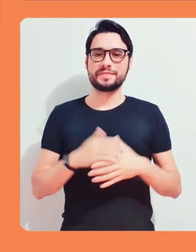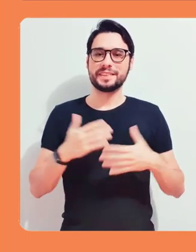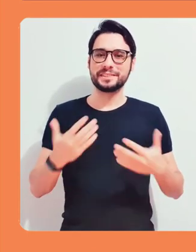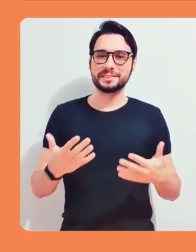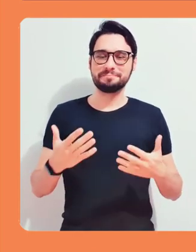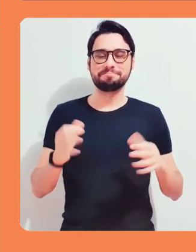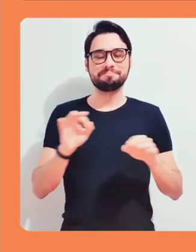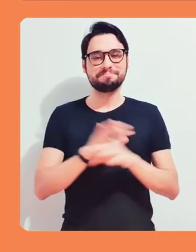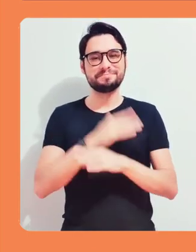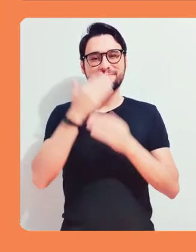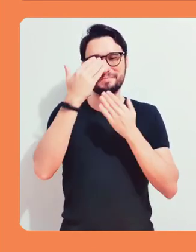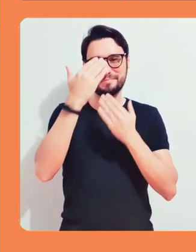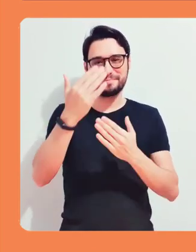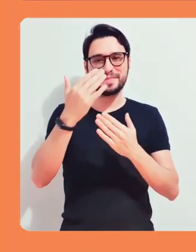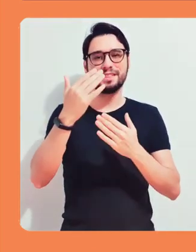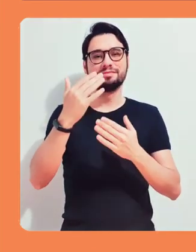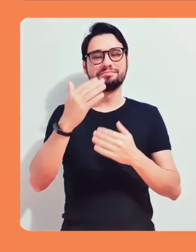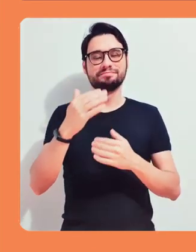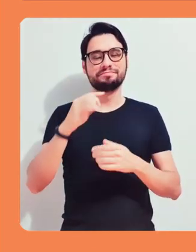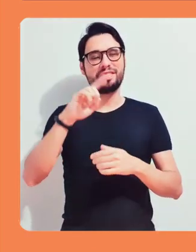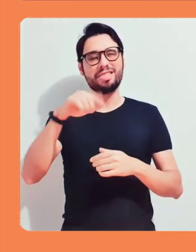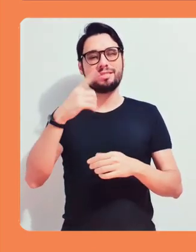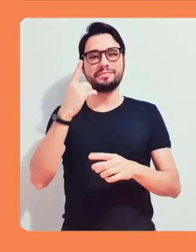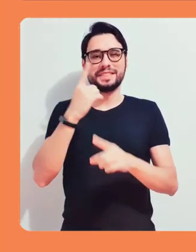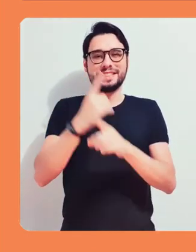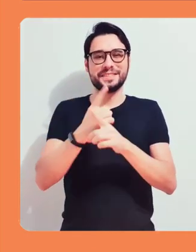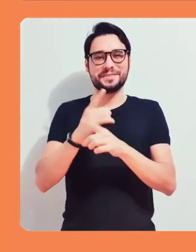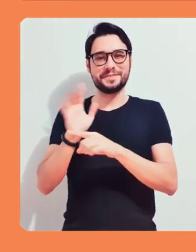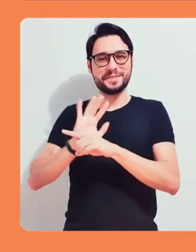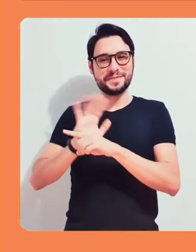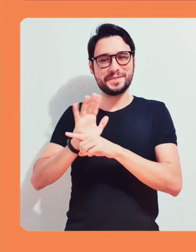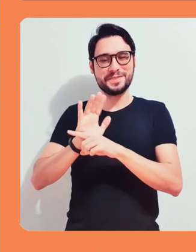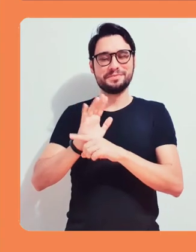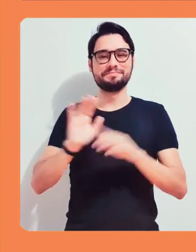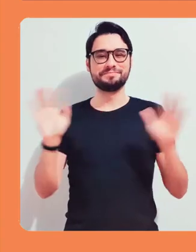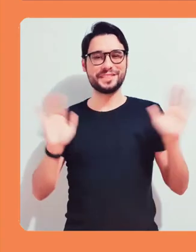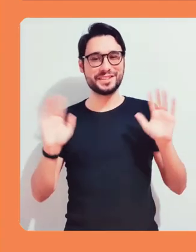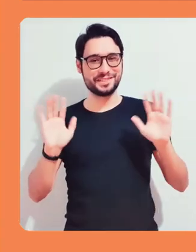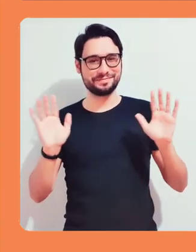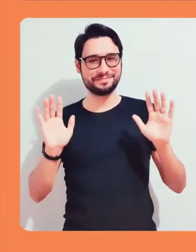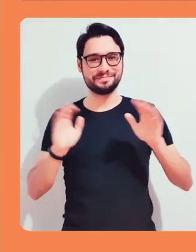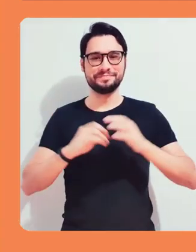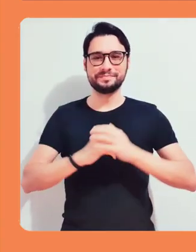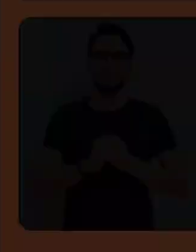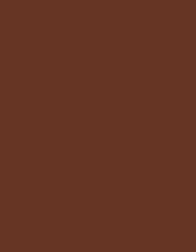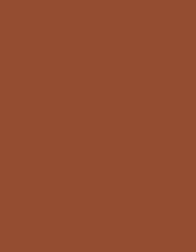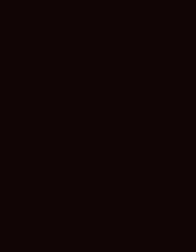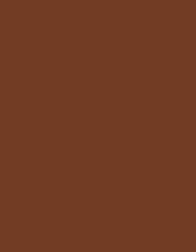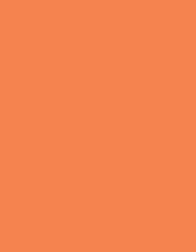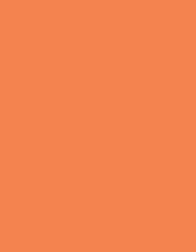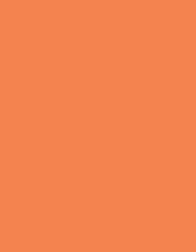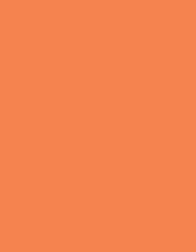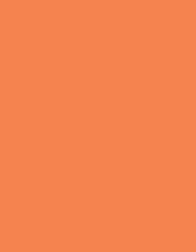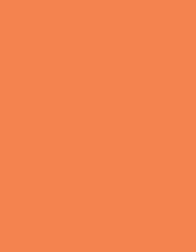Era isso. Obrigado e vejo vocês no próximo vídeo. Até lá!